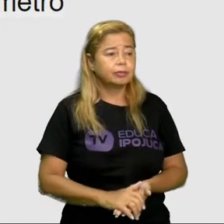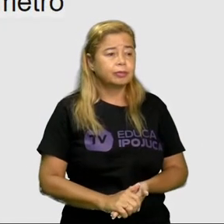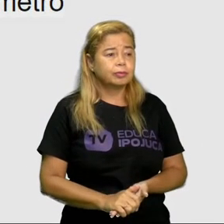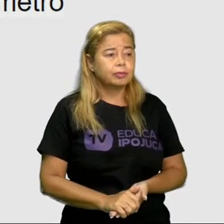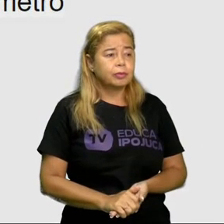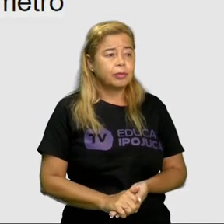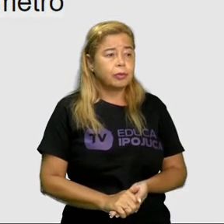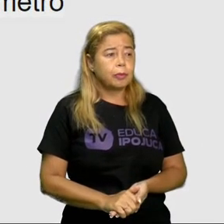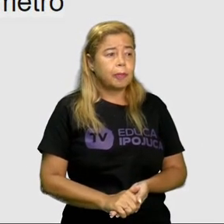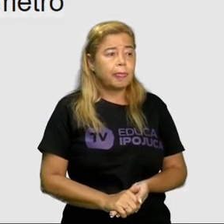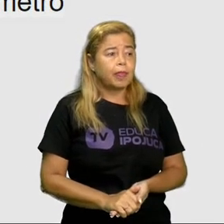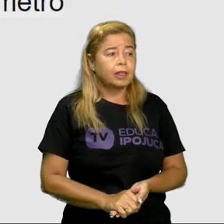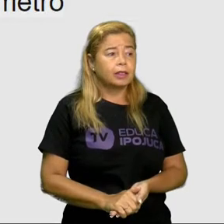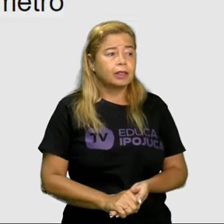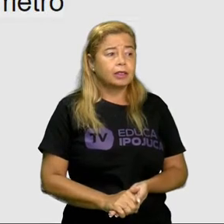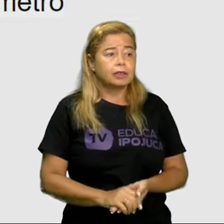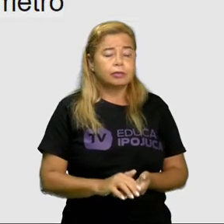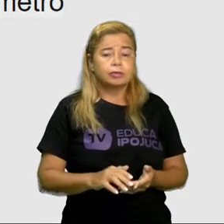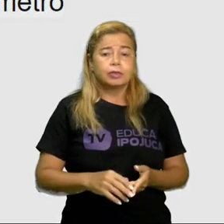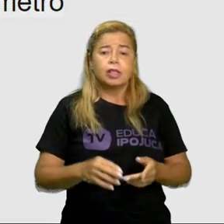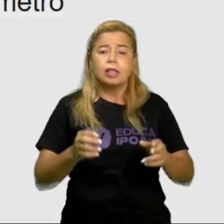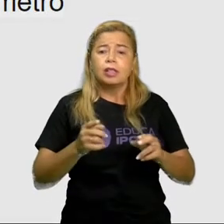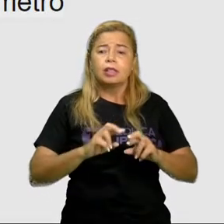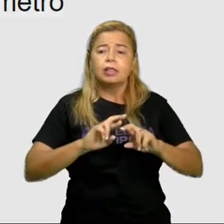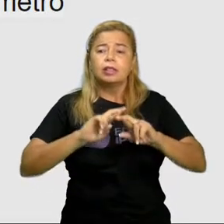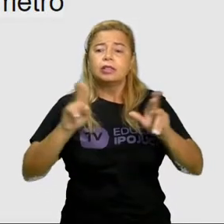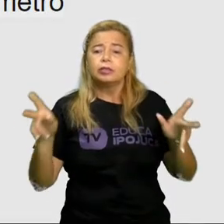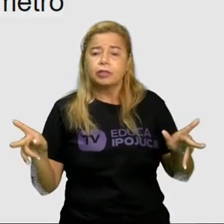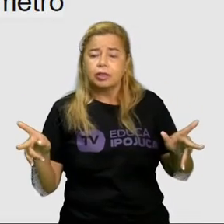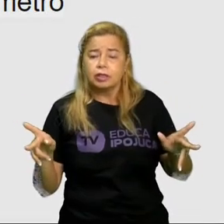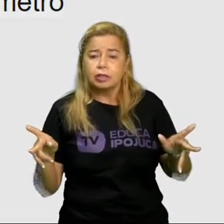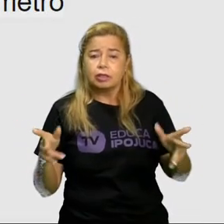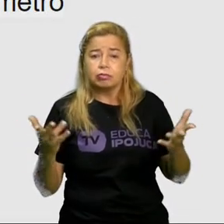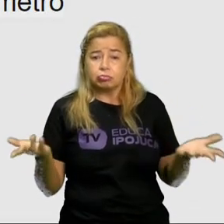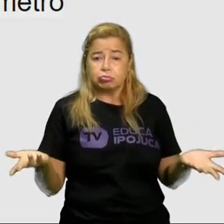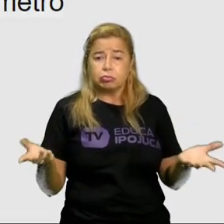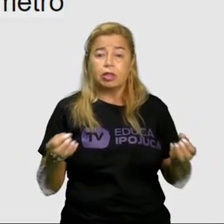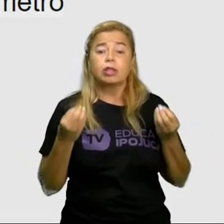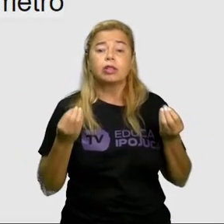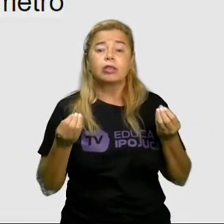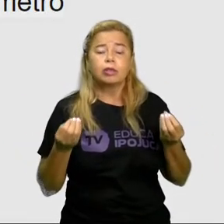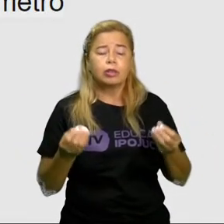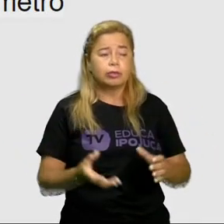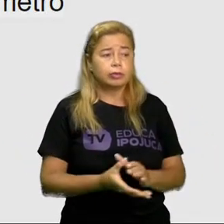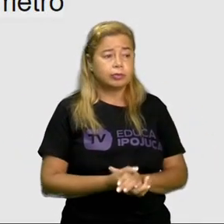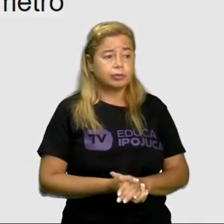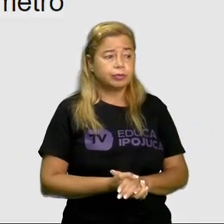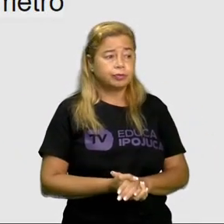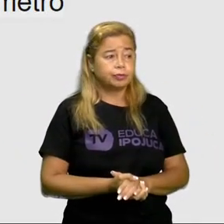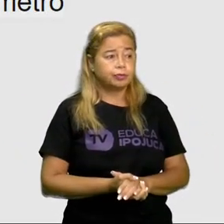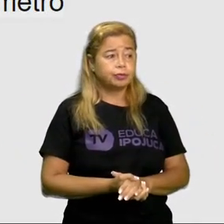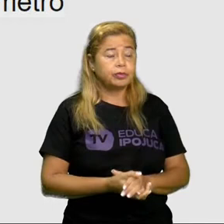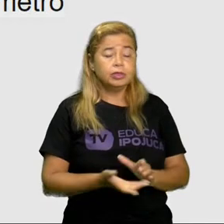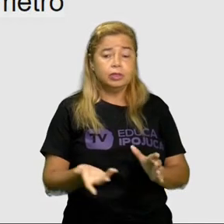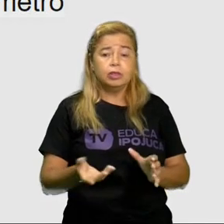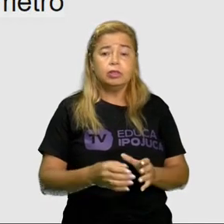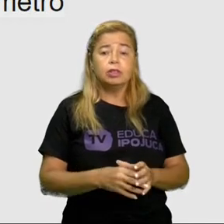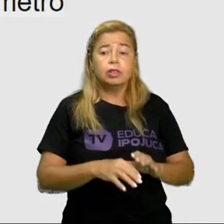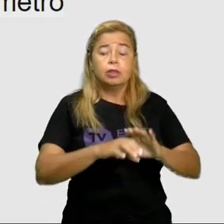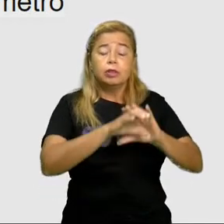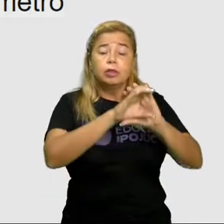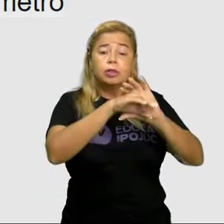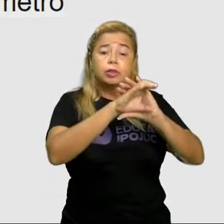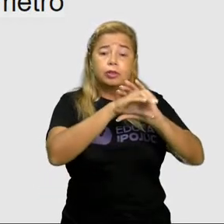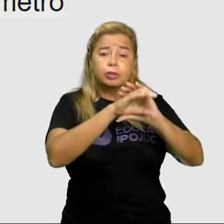Você sabe qual é a diferença entre populoso e povoado? Eles são conceitos que fazem parte do